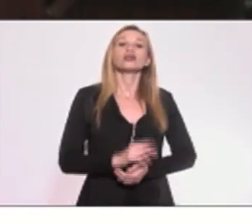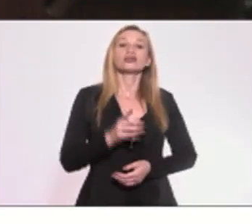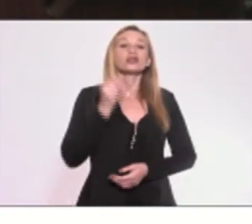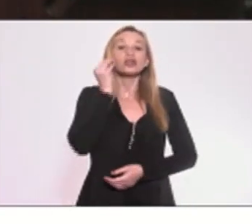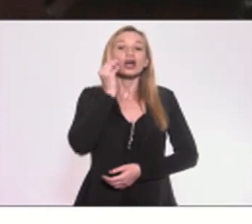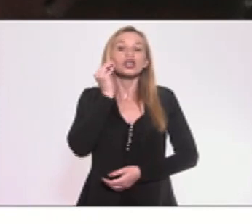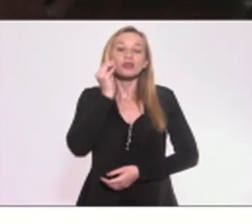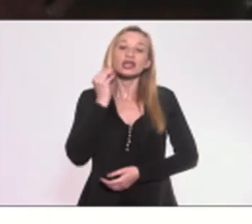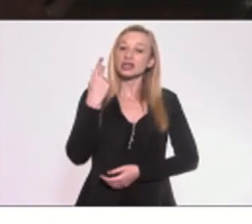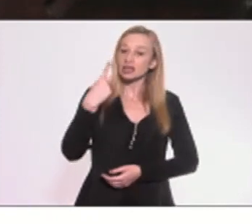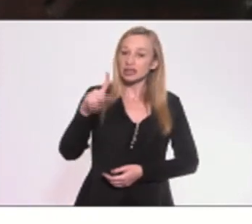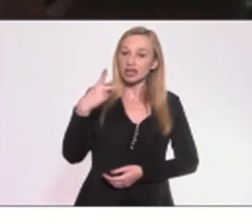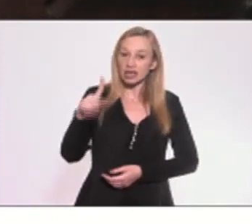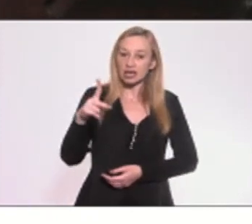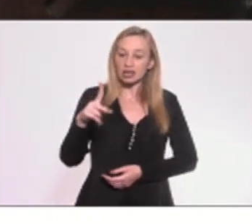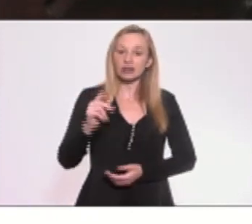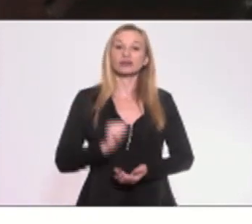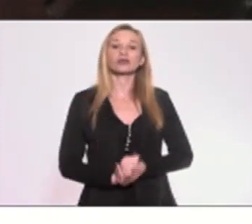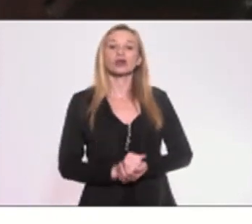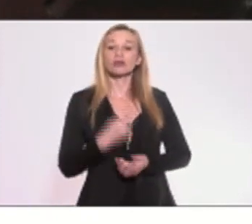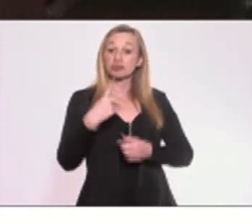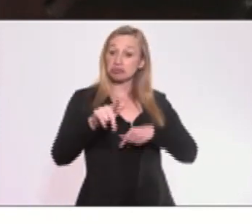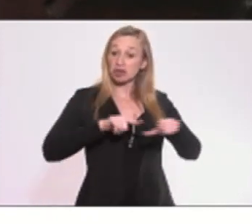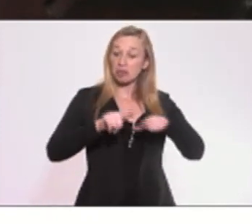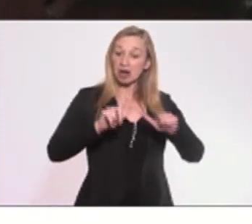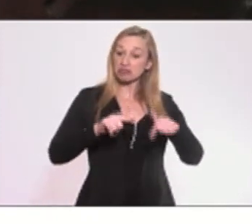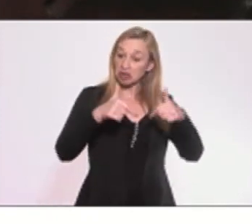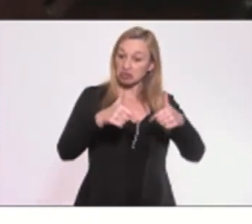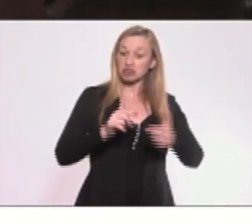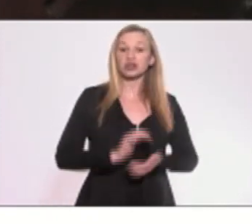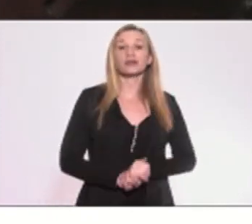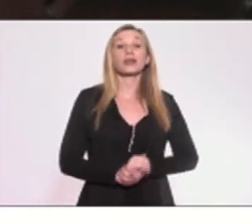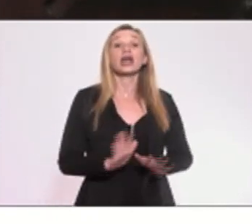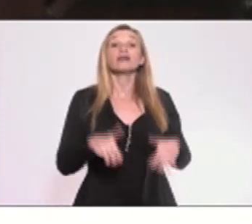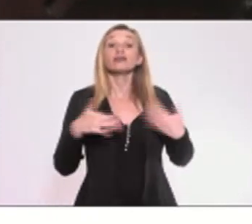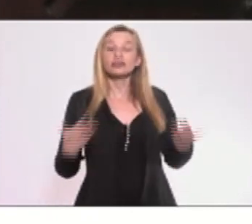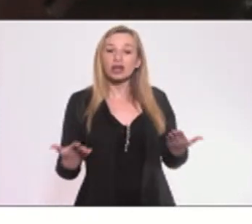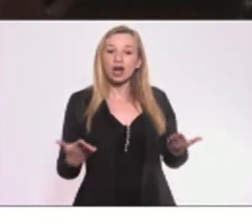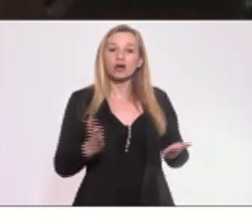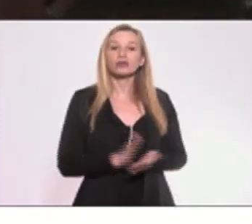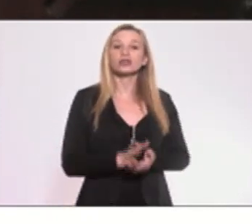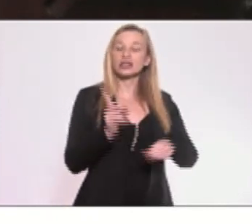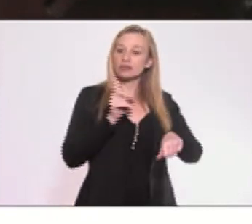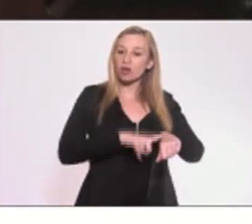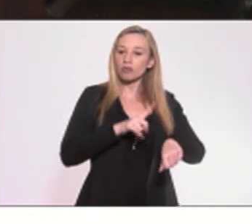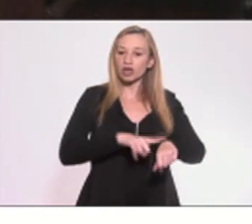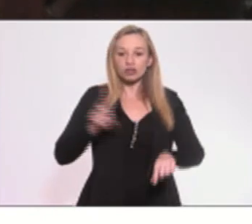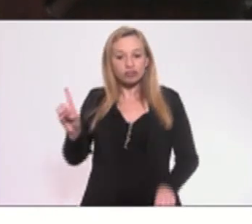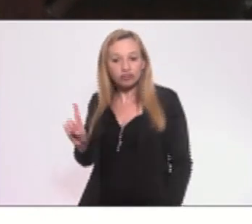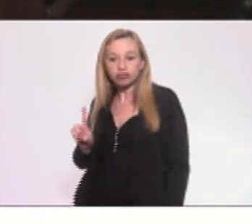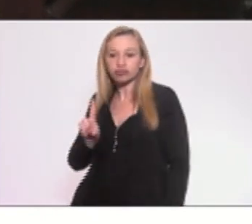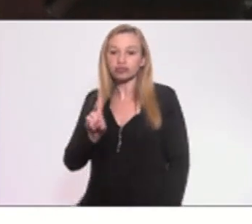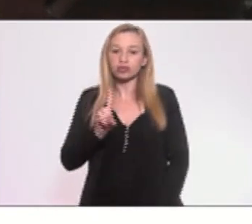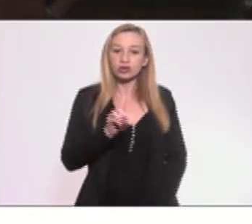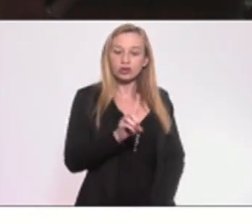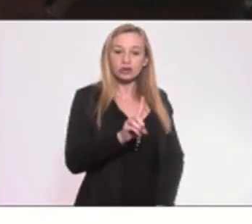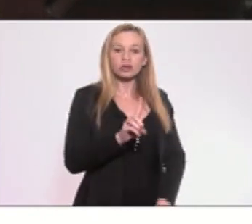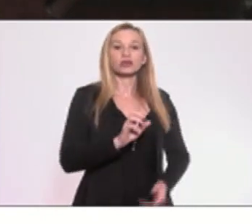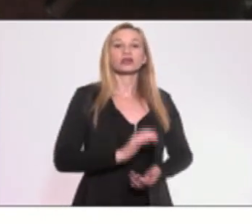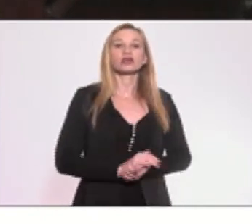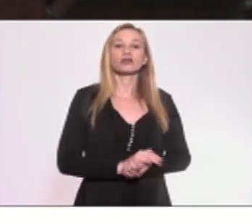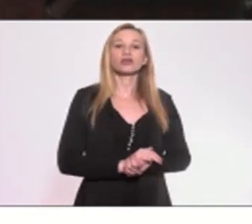experiência, por sua ponderação técnica. Então, eu venho aqui neste momento dizer que eu fui